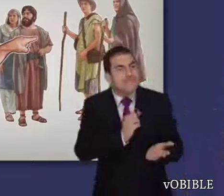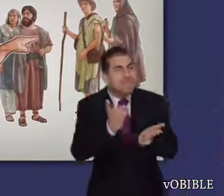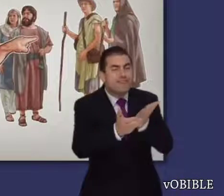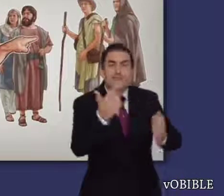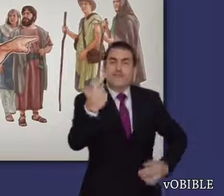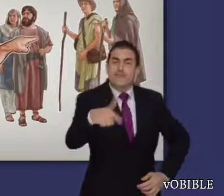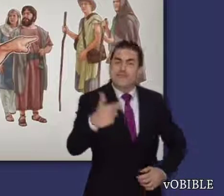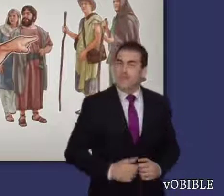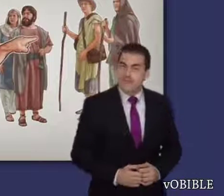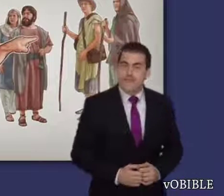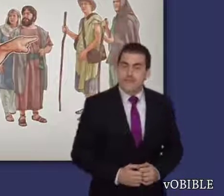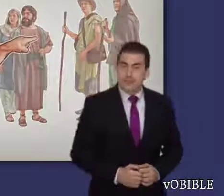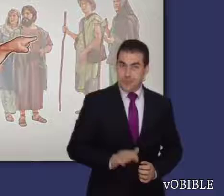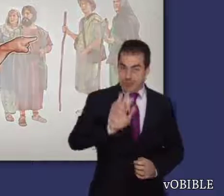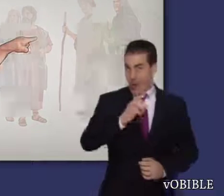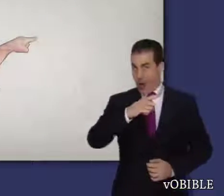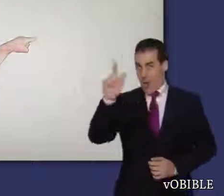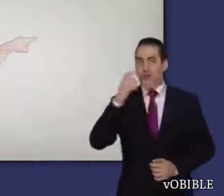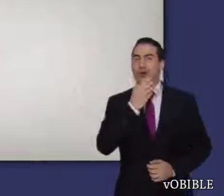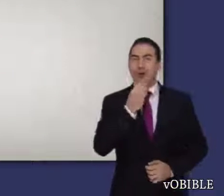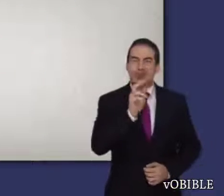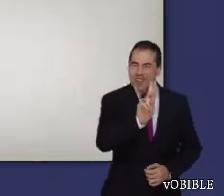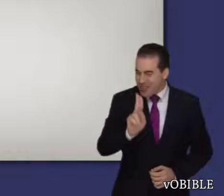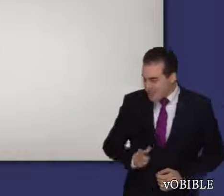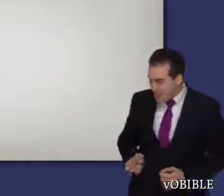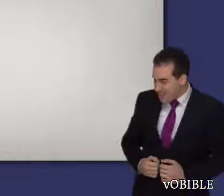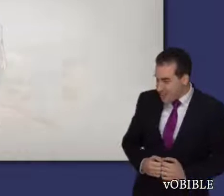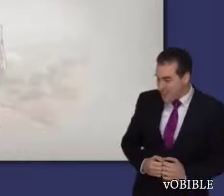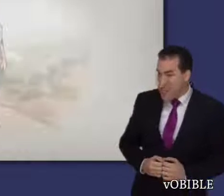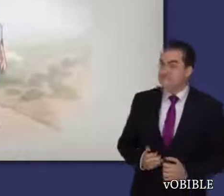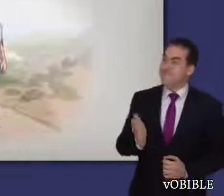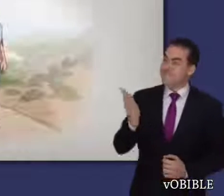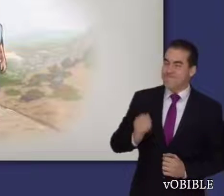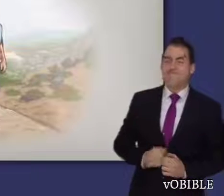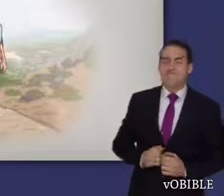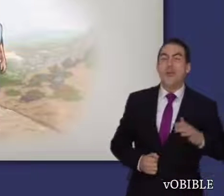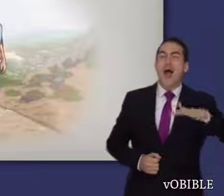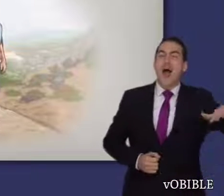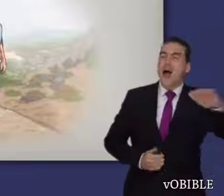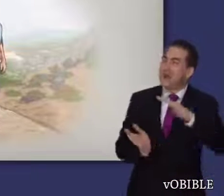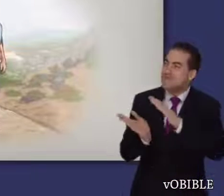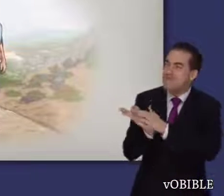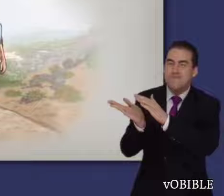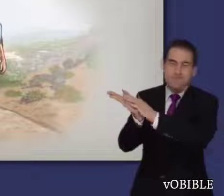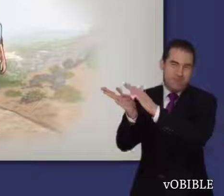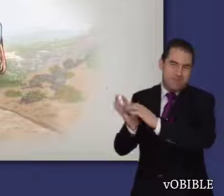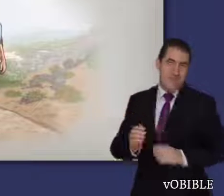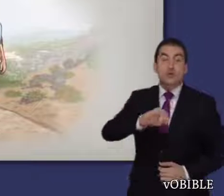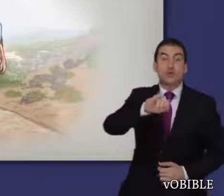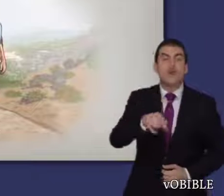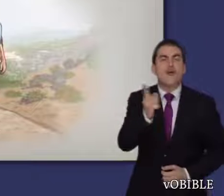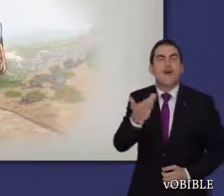hospitaleiros e tentava expulsá-los da congregação. Já Demétrio, um grande amigo do apóstolo